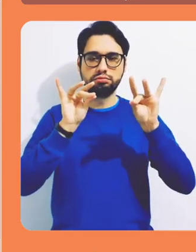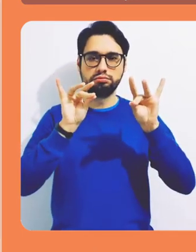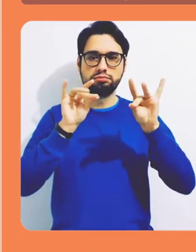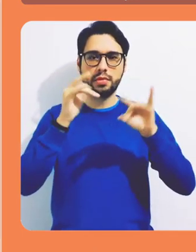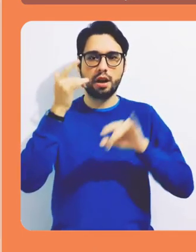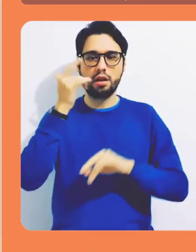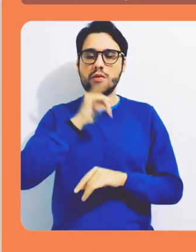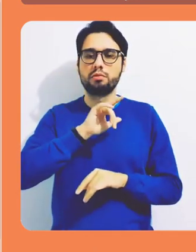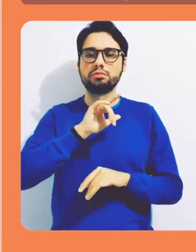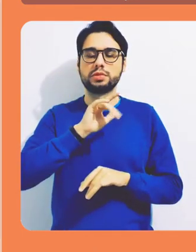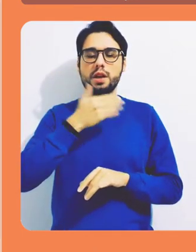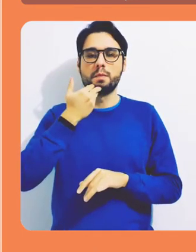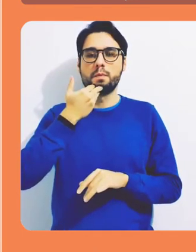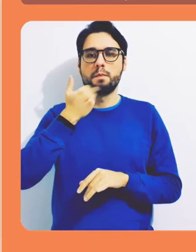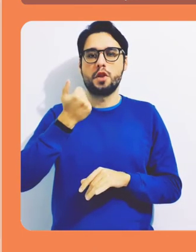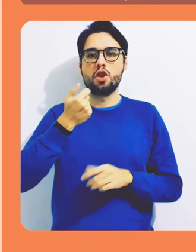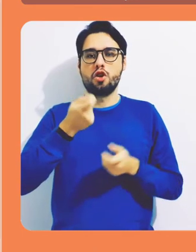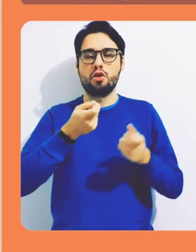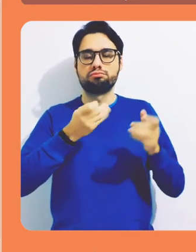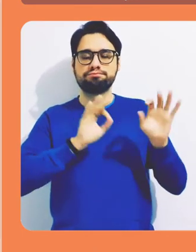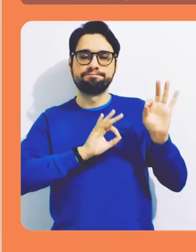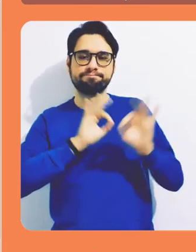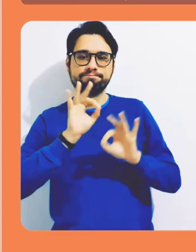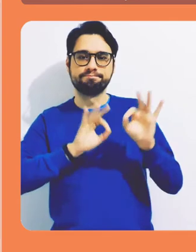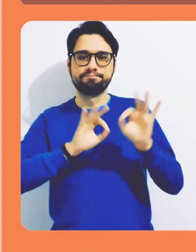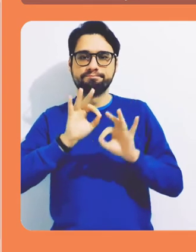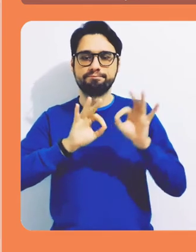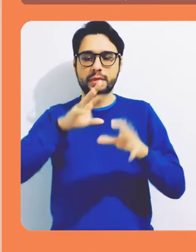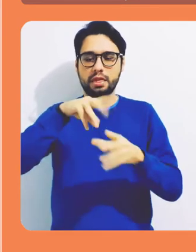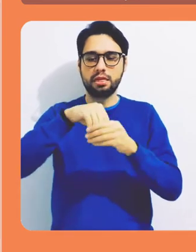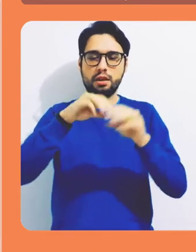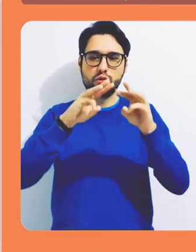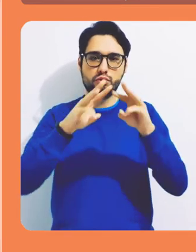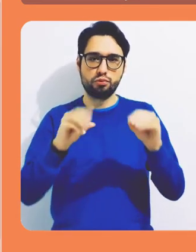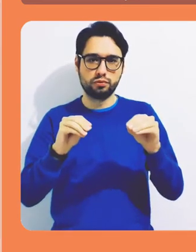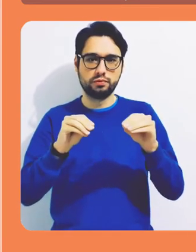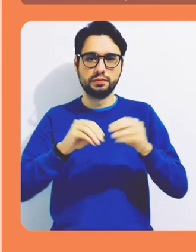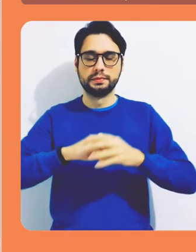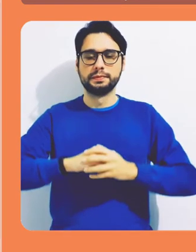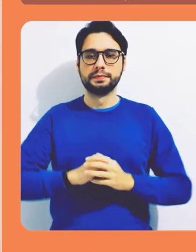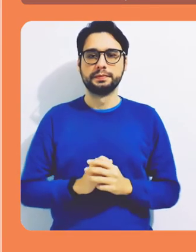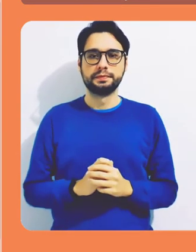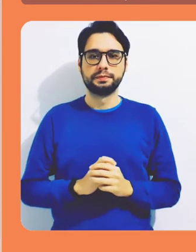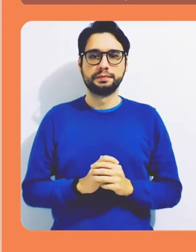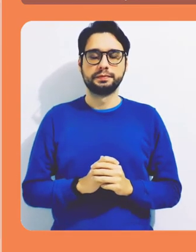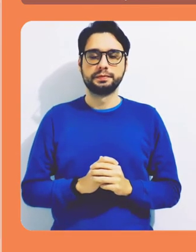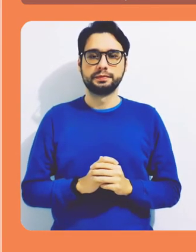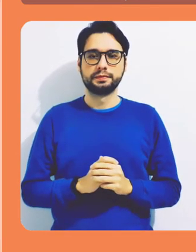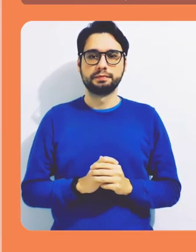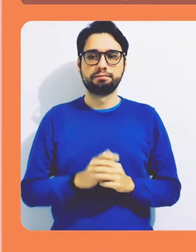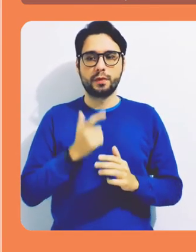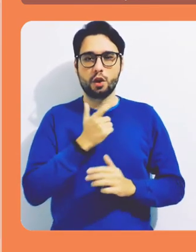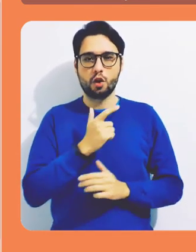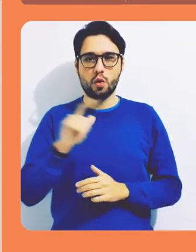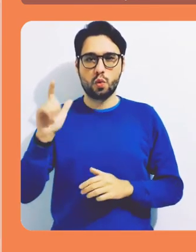ele vem a formatação do texto plano. Tá certo?